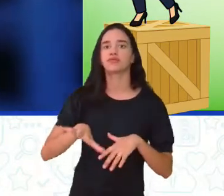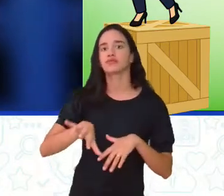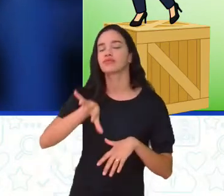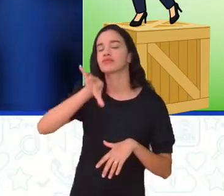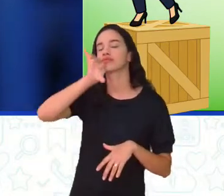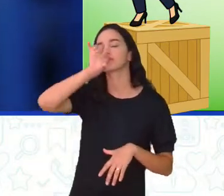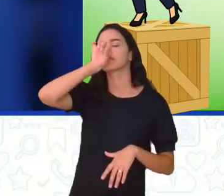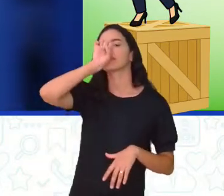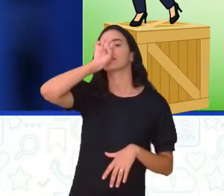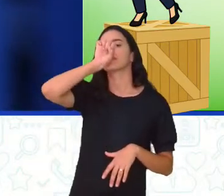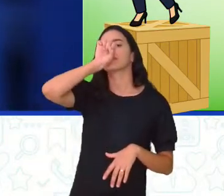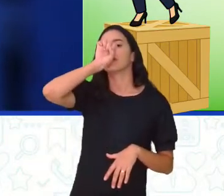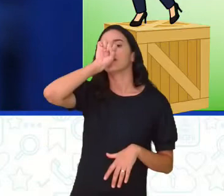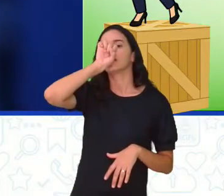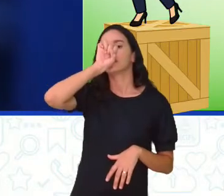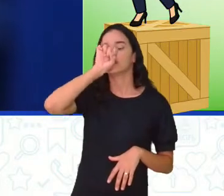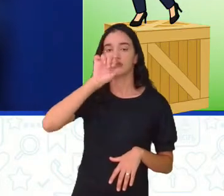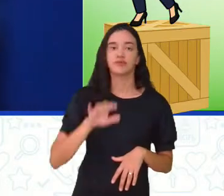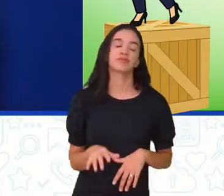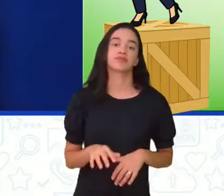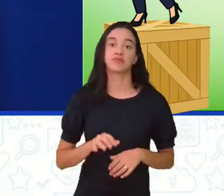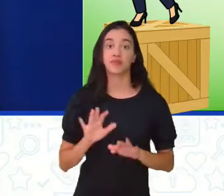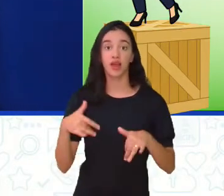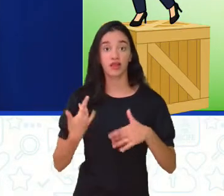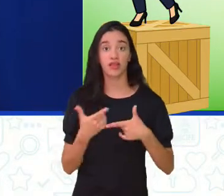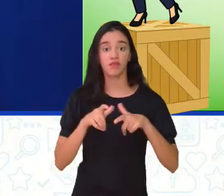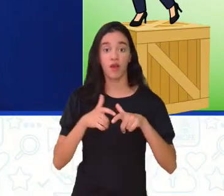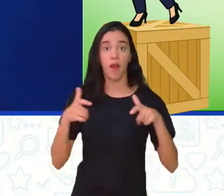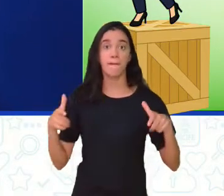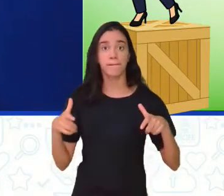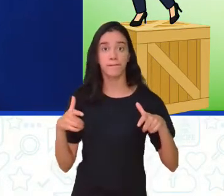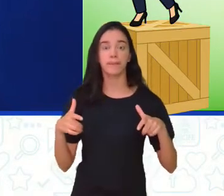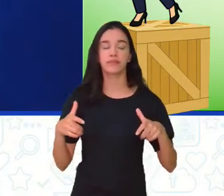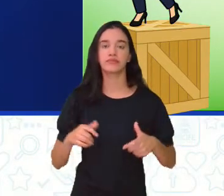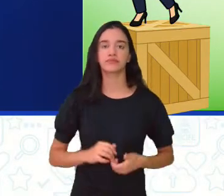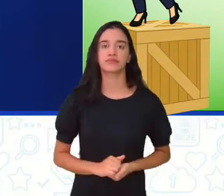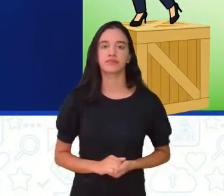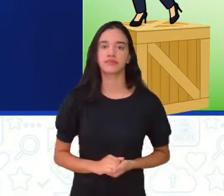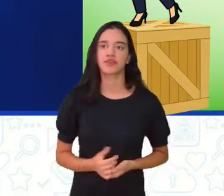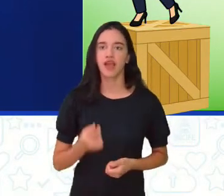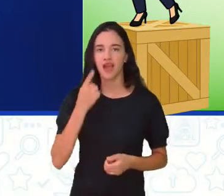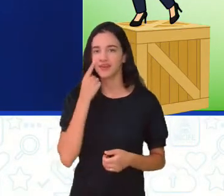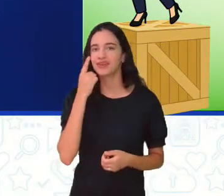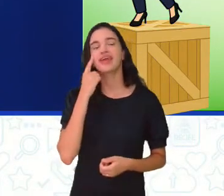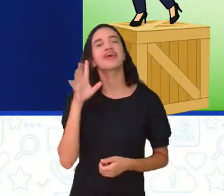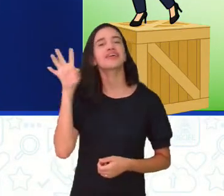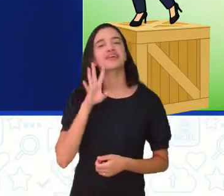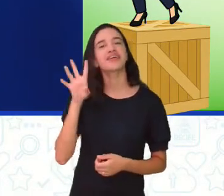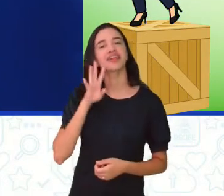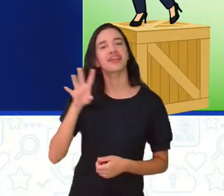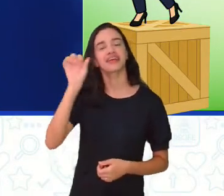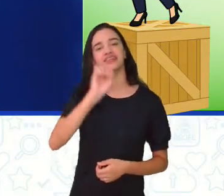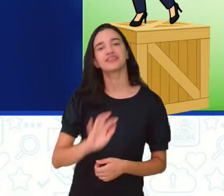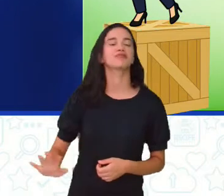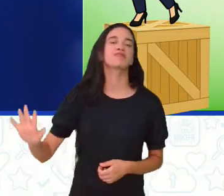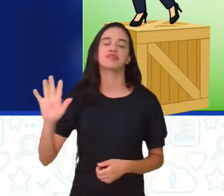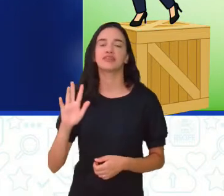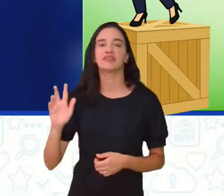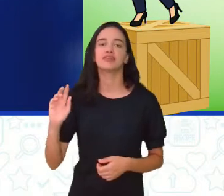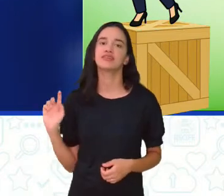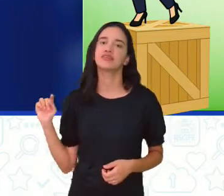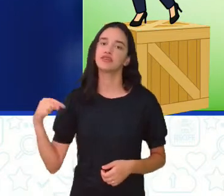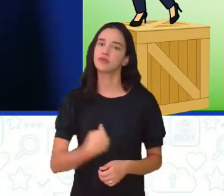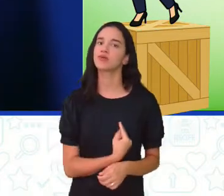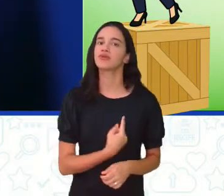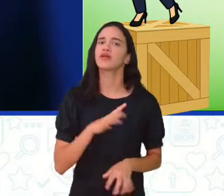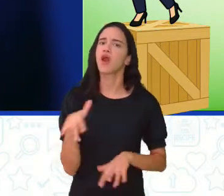inflar, faz encher, faz, né, ampliar aí o volume. Vejam que legal essas imagens para a gente poder,